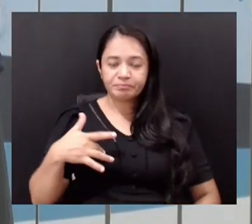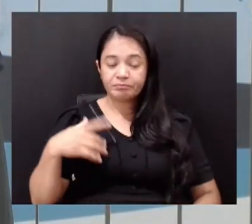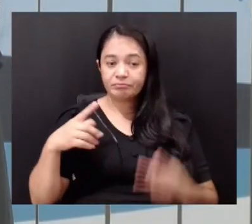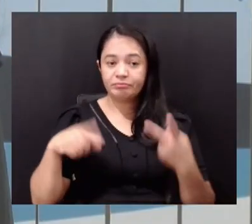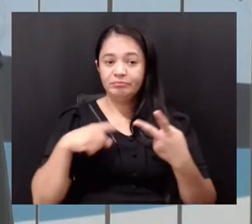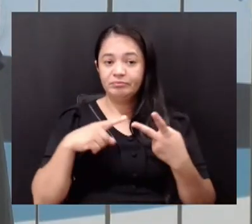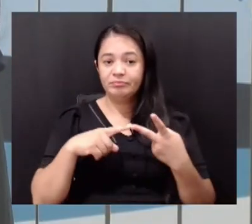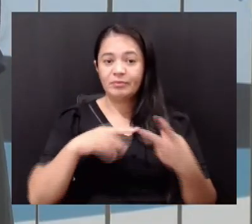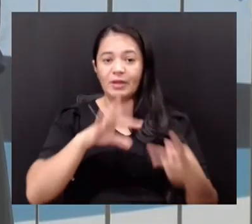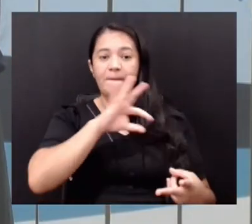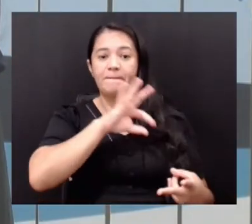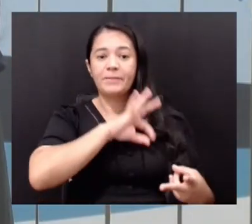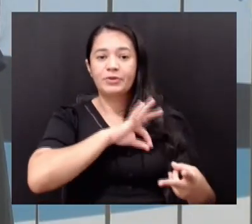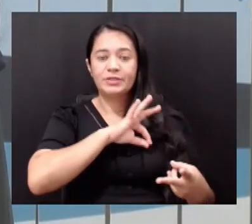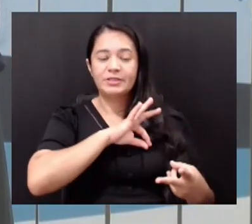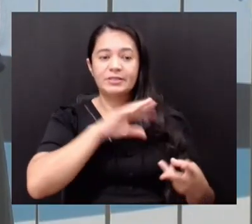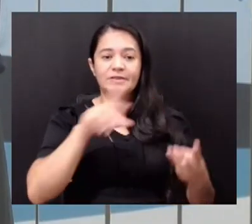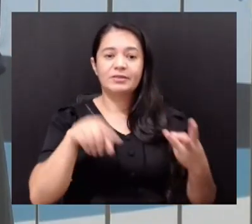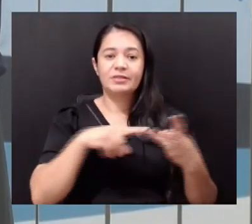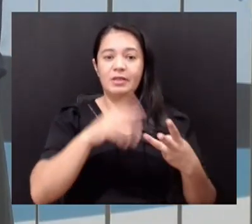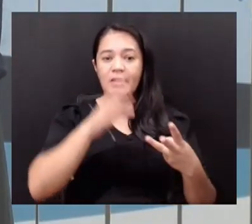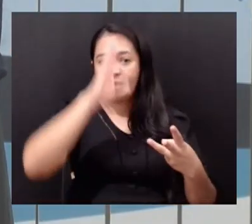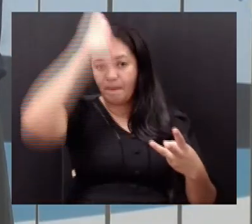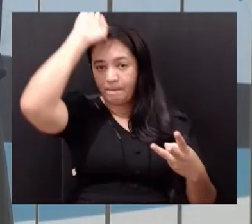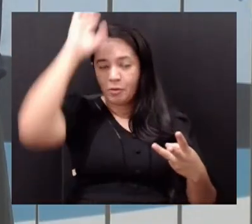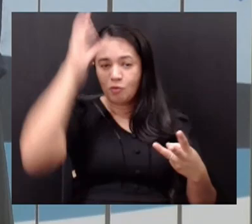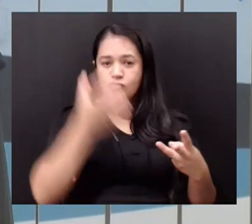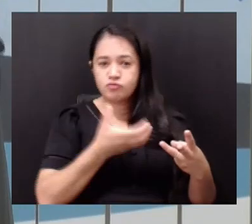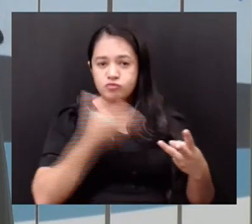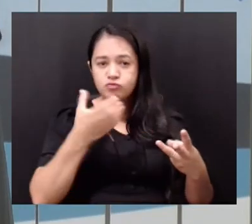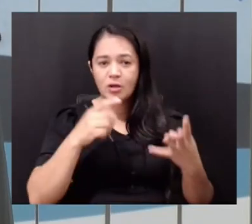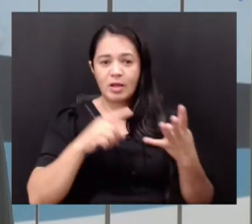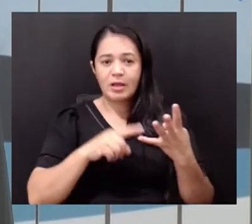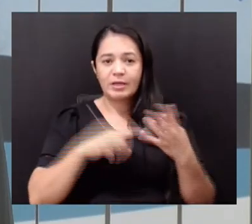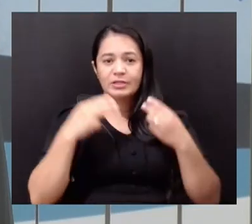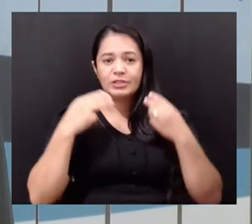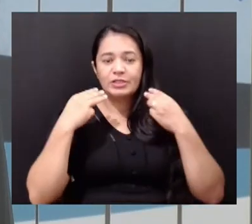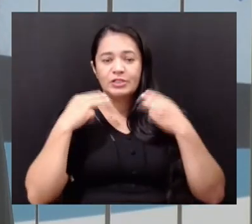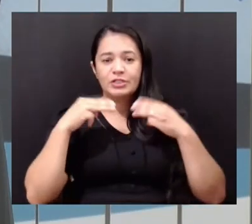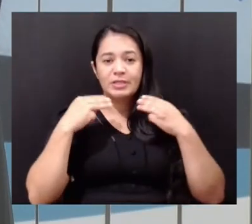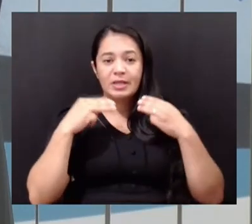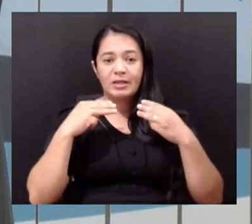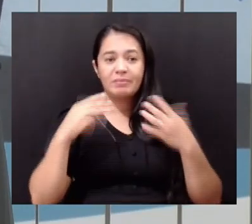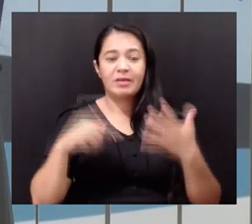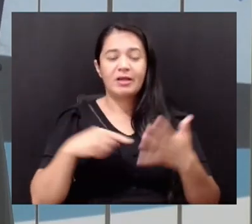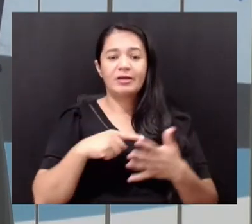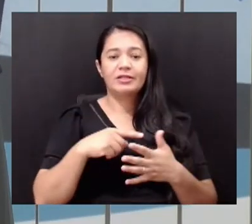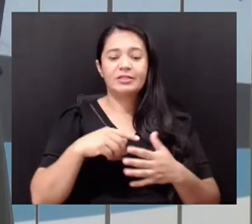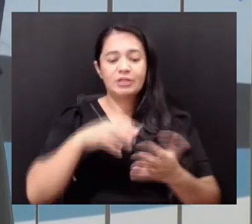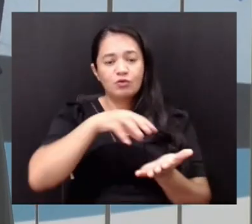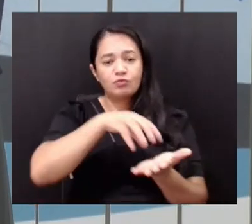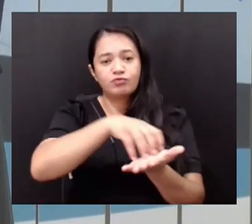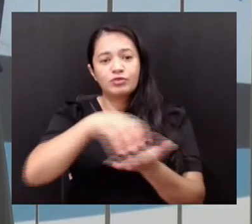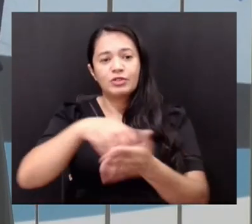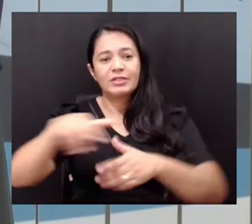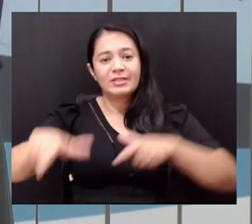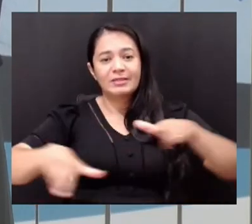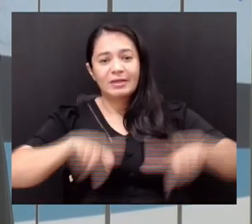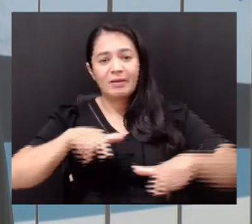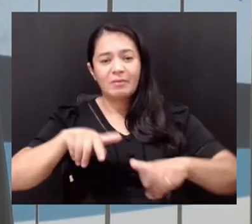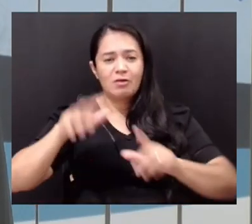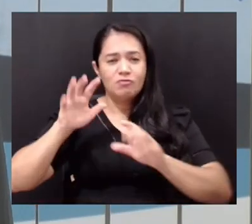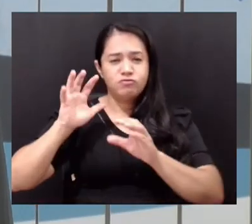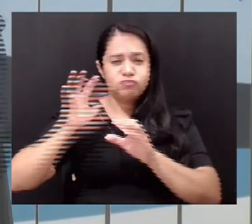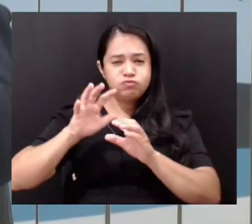policiais, bombeiros, setor de telemarketing, são setores que trabalham com muita pressão. Então, se